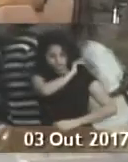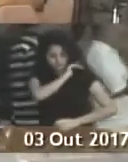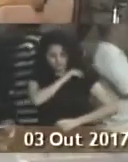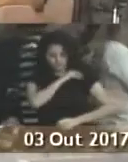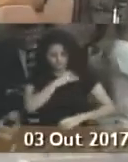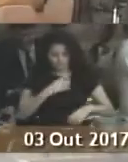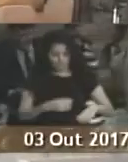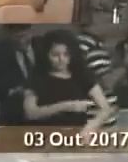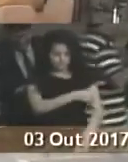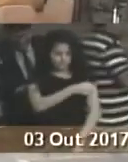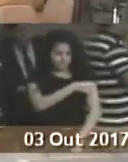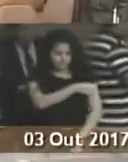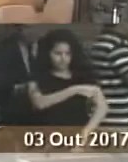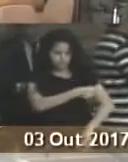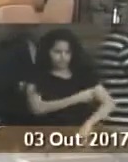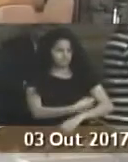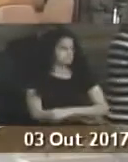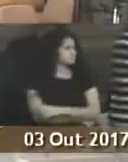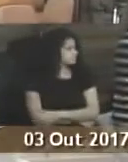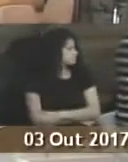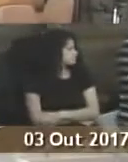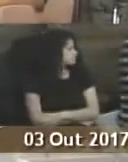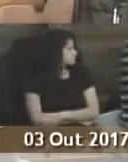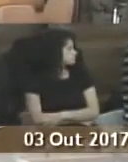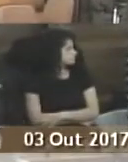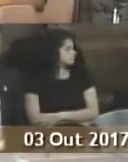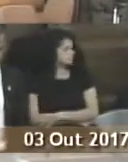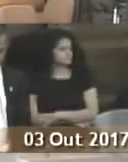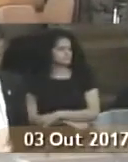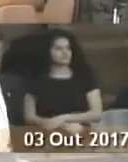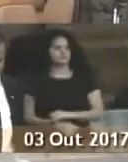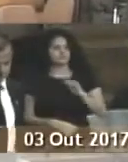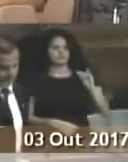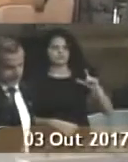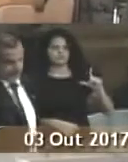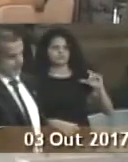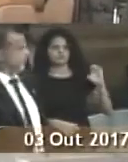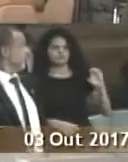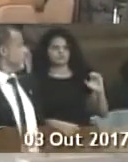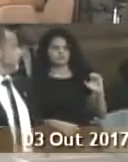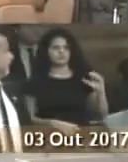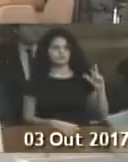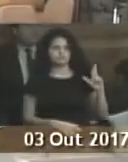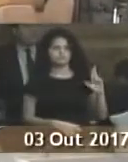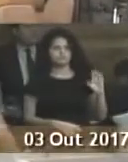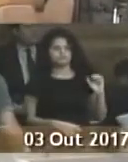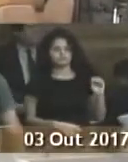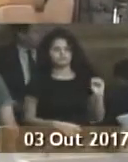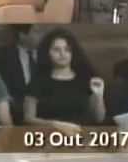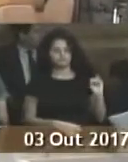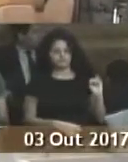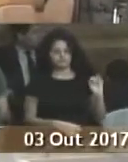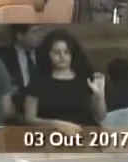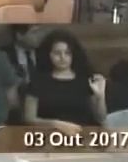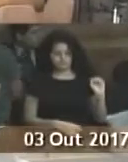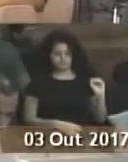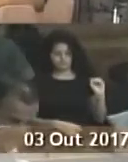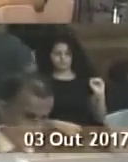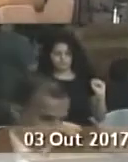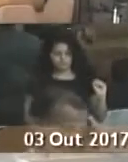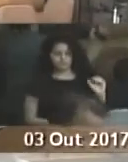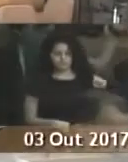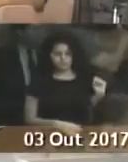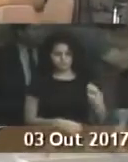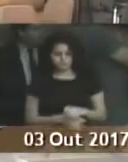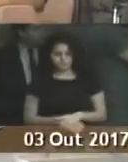Eu queria registrar que a Larissa, uma das homenageadas do vereador Elinho, nossa homenageada dessa casa,